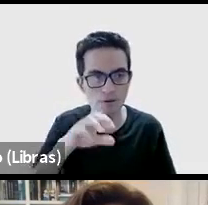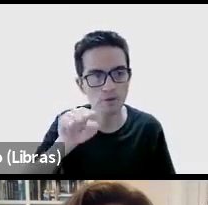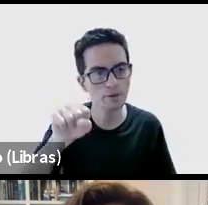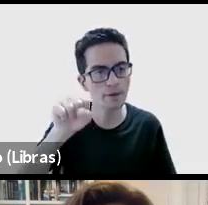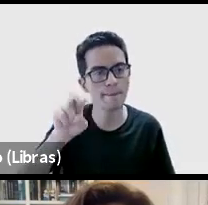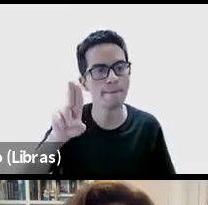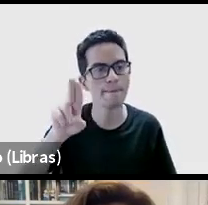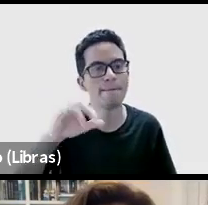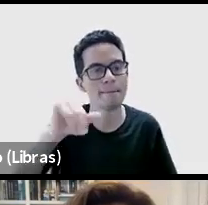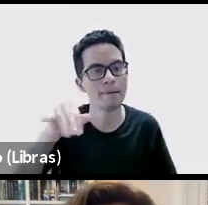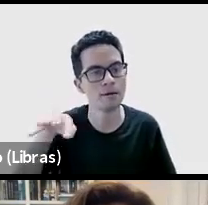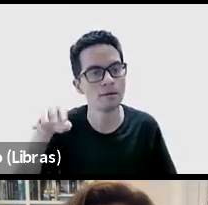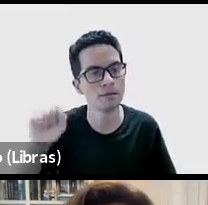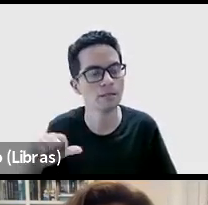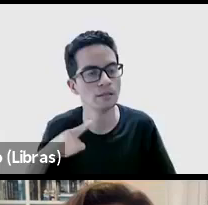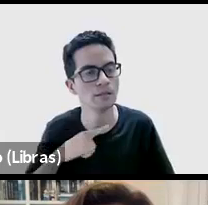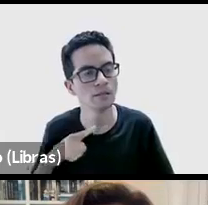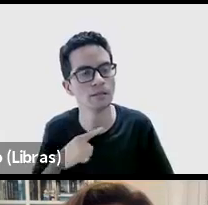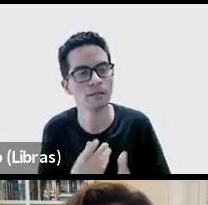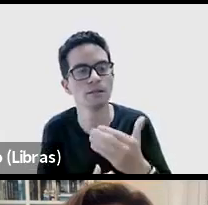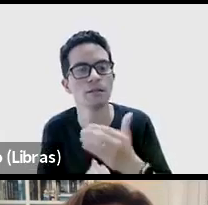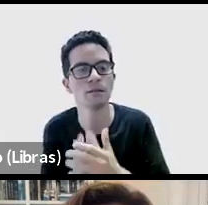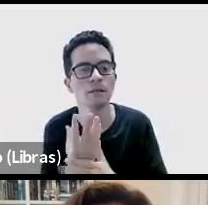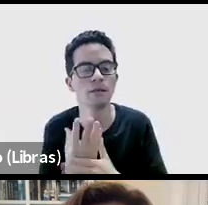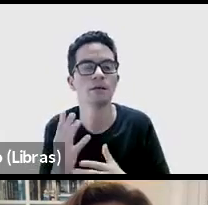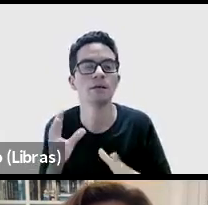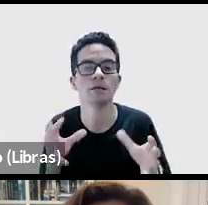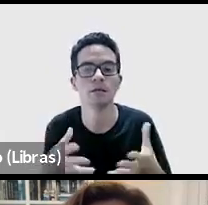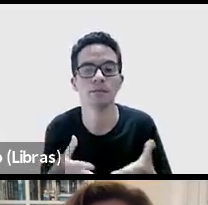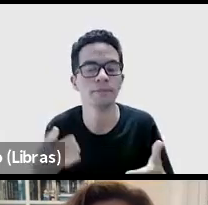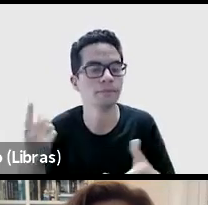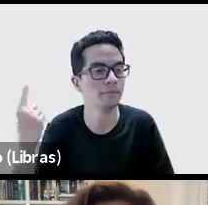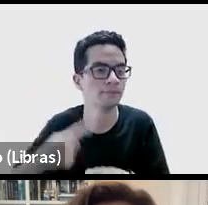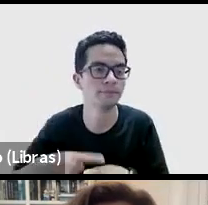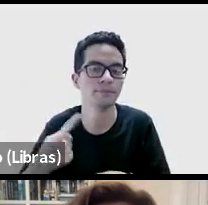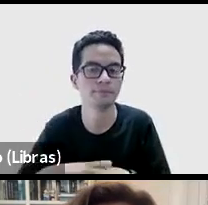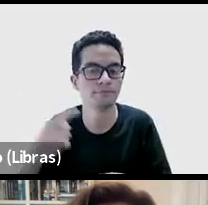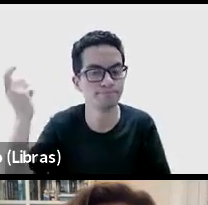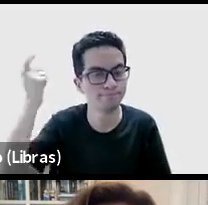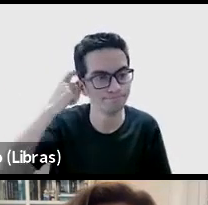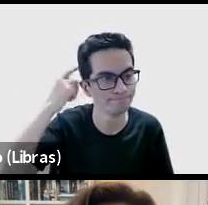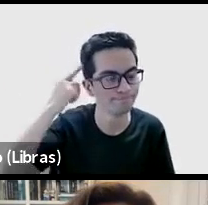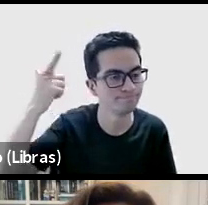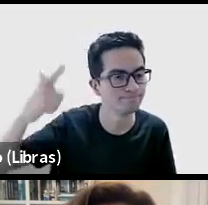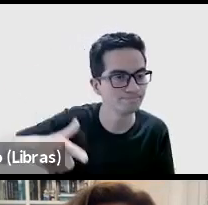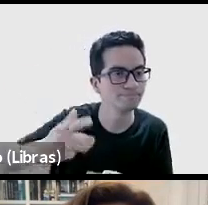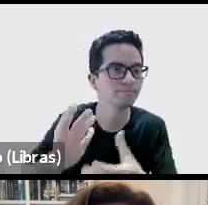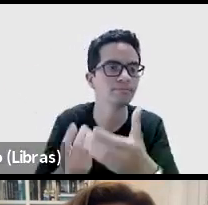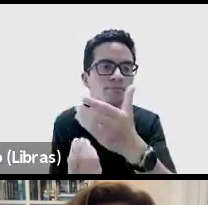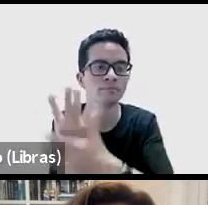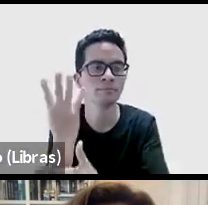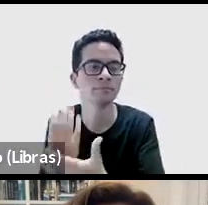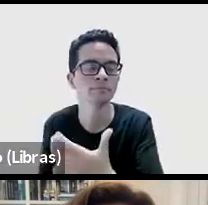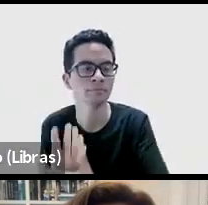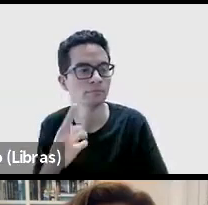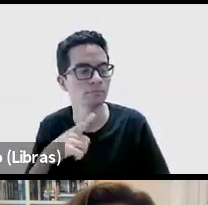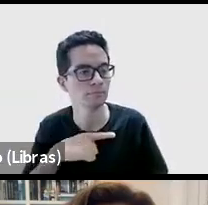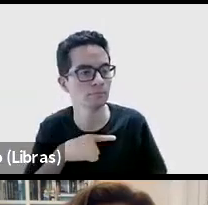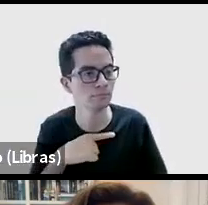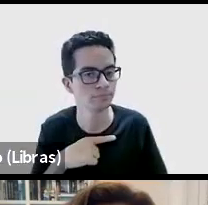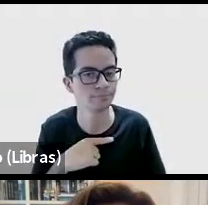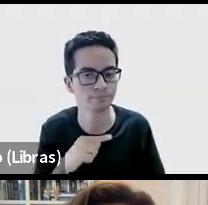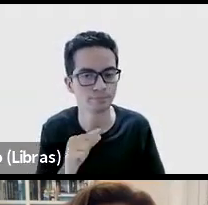obviamente, cria uma movimentação, né, nas universidades, no sentido de se repensar o que está se produzindo, né? E esses estudantes